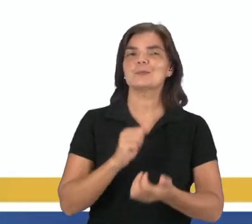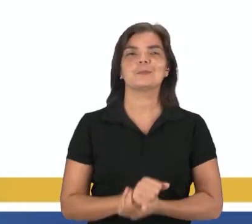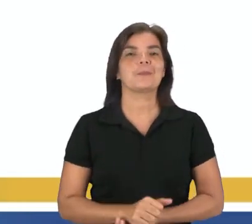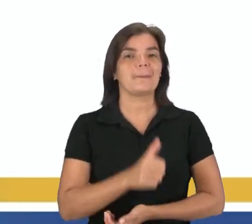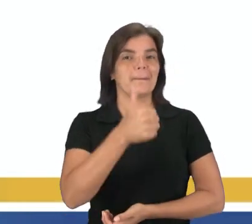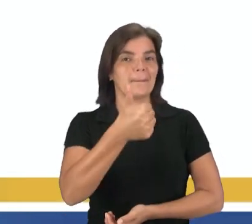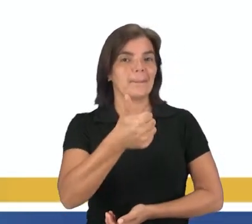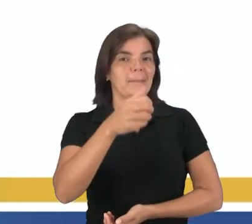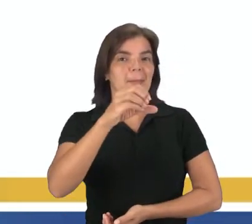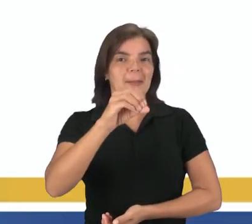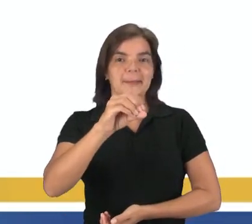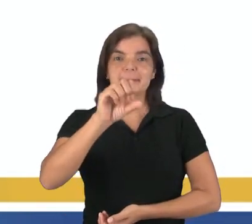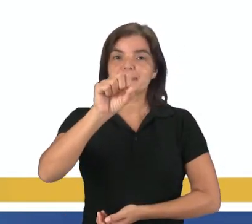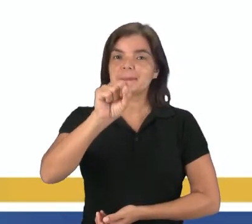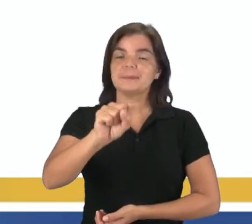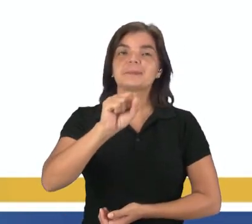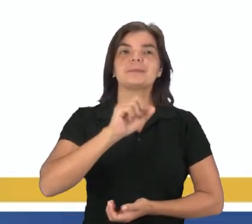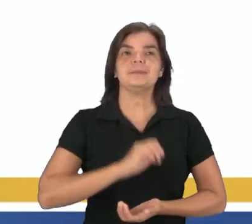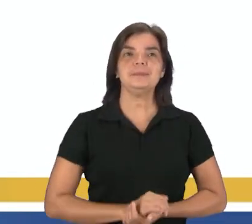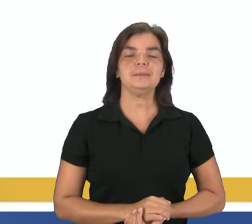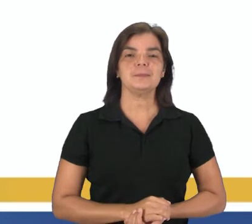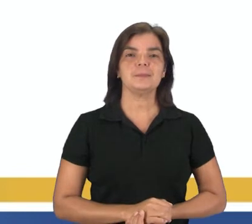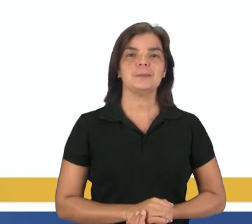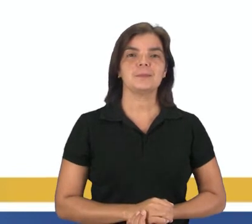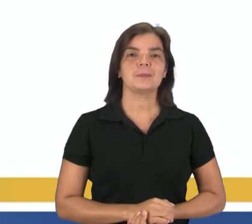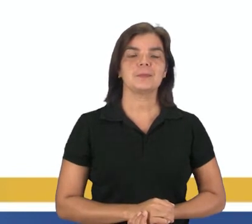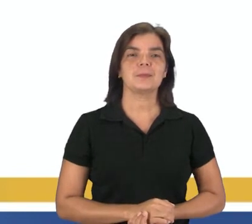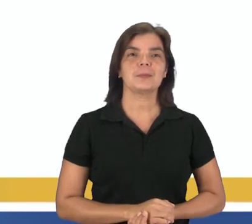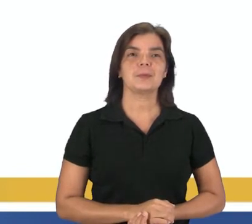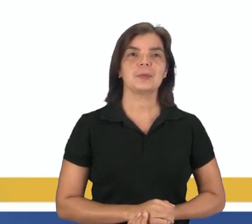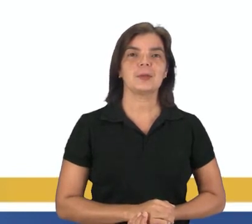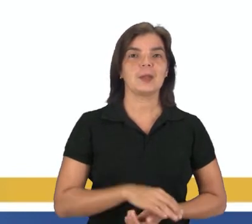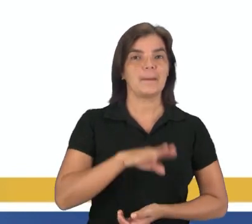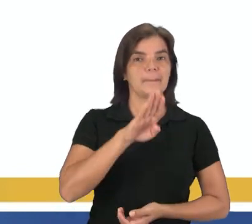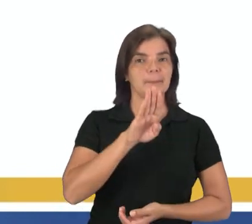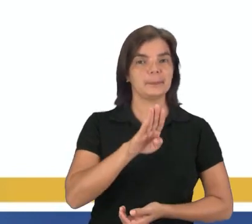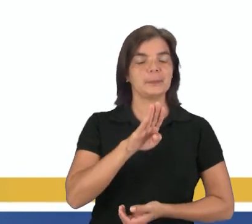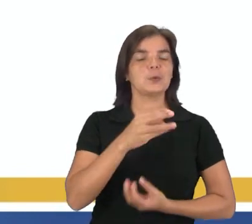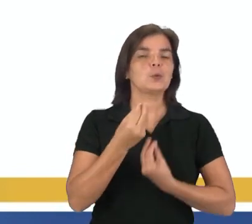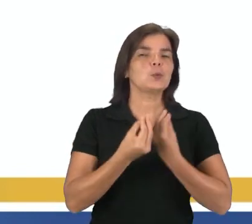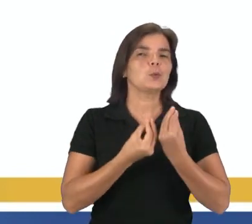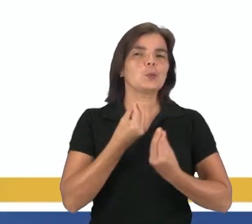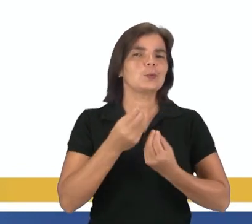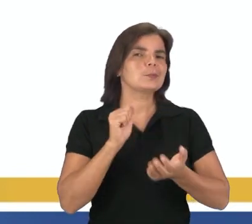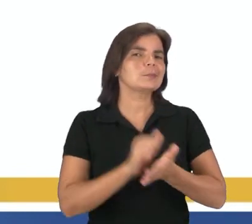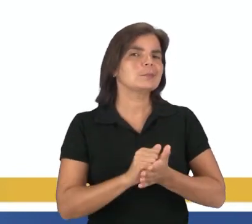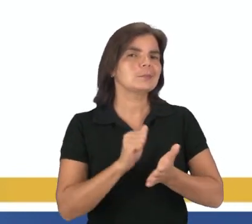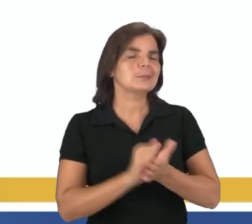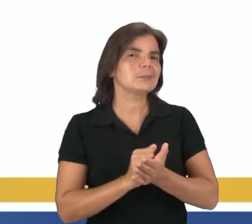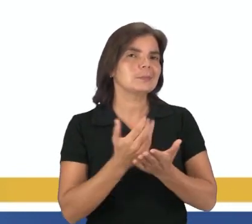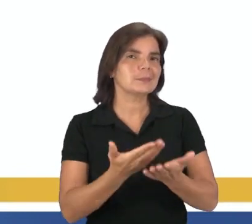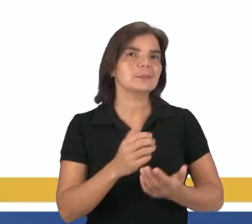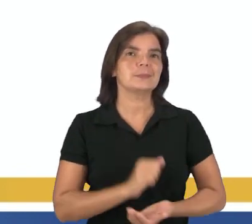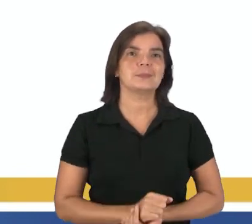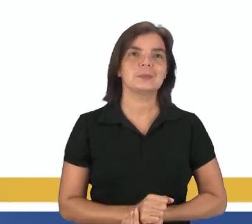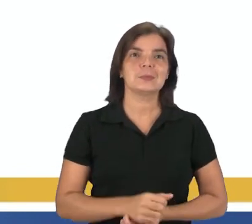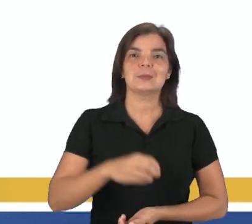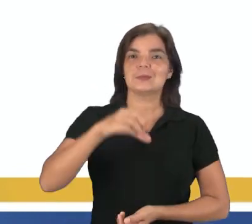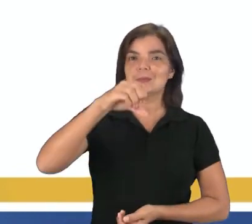bem, 108. E o próximo? Letra B. Como que eu escrevo esse número?